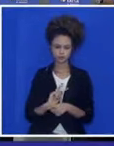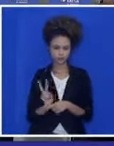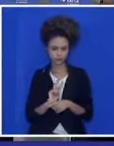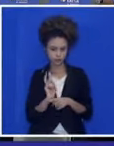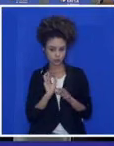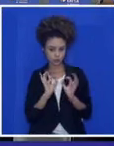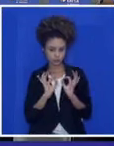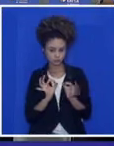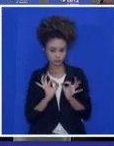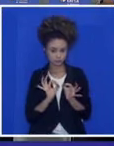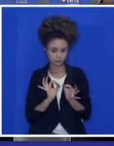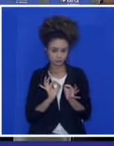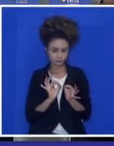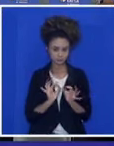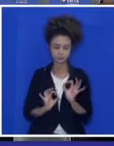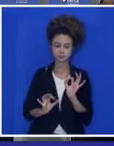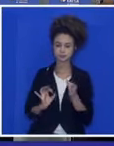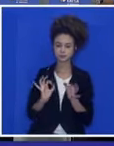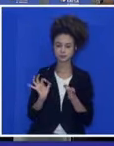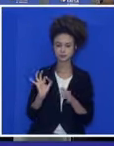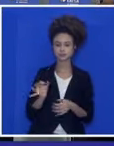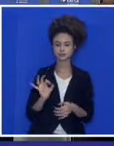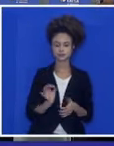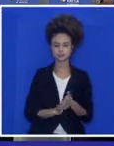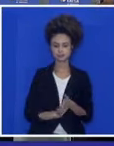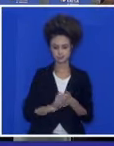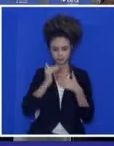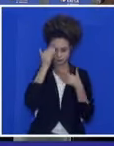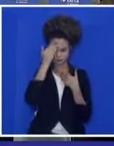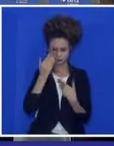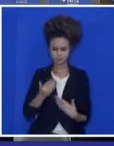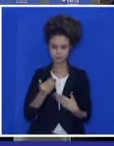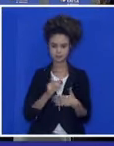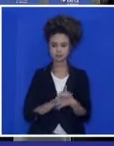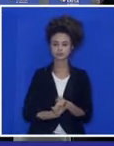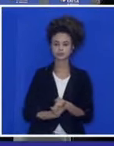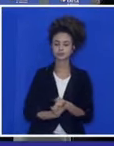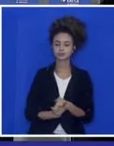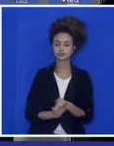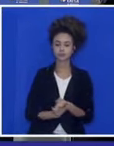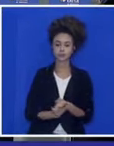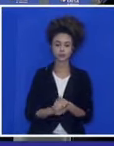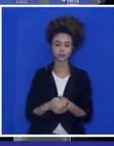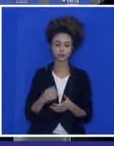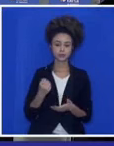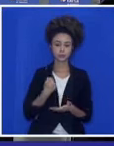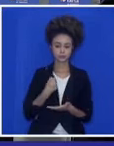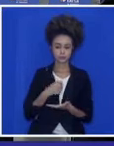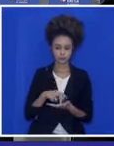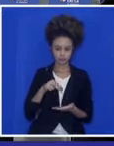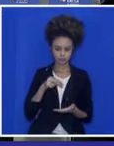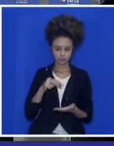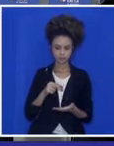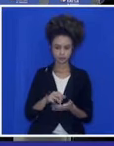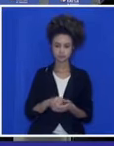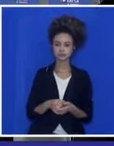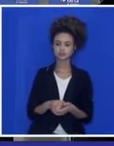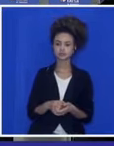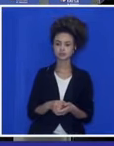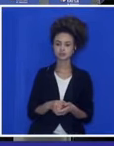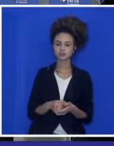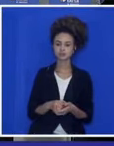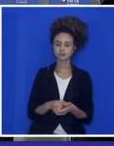confirmam? Sim, confirmo. Sim, confirmo. Obrigado. Os números sorteados, por favor,